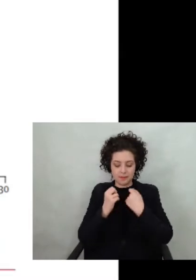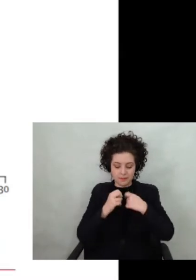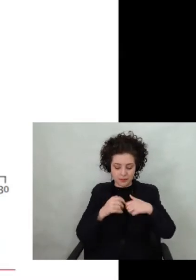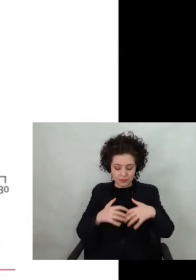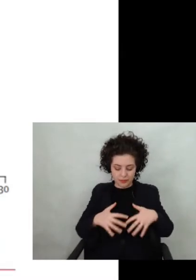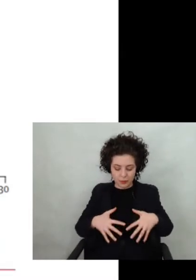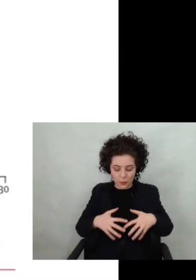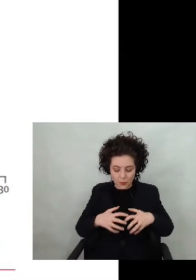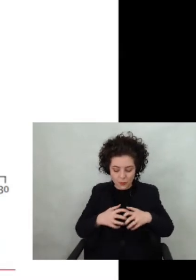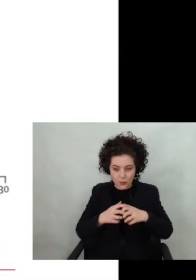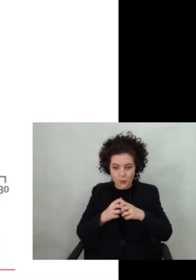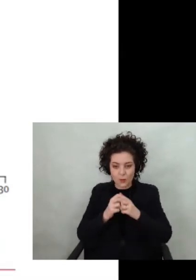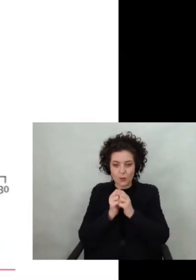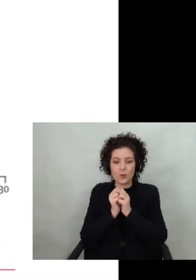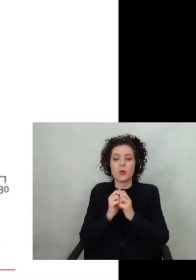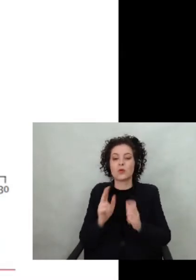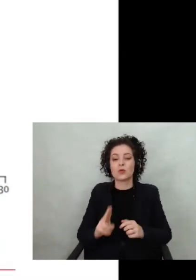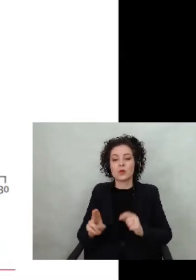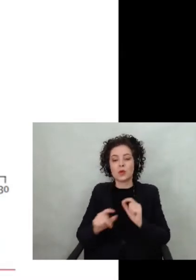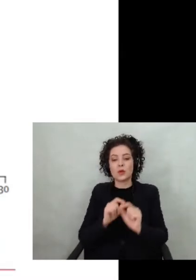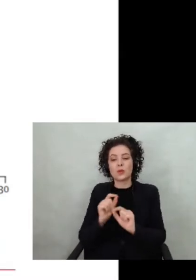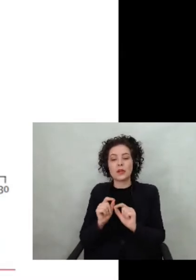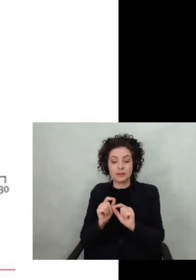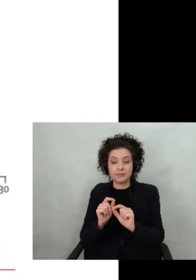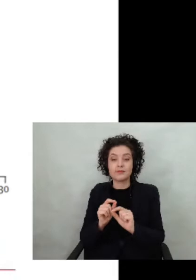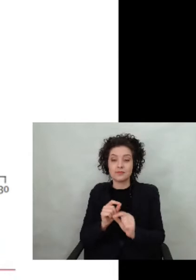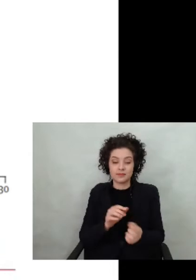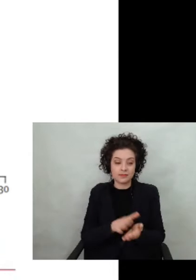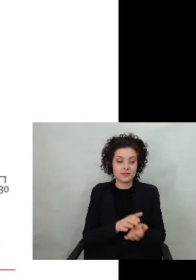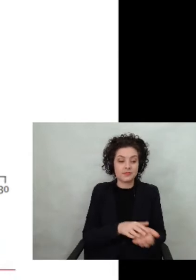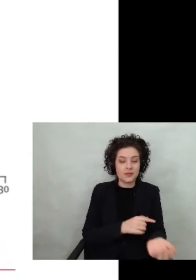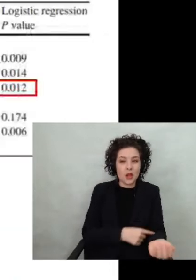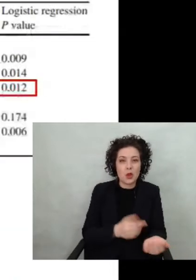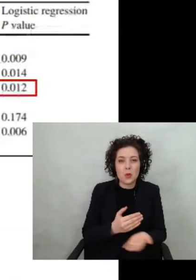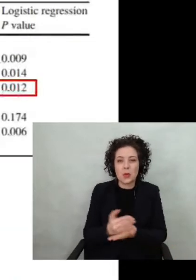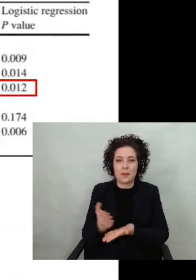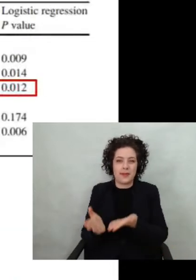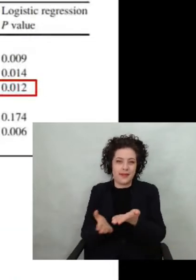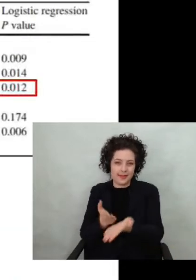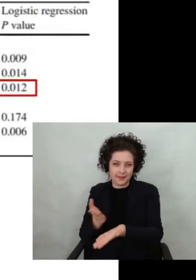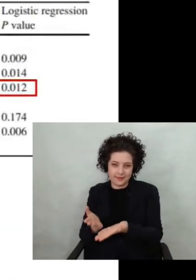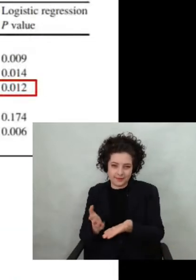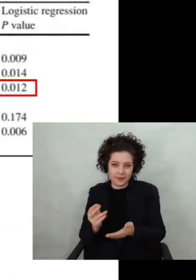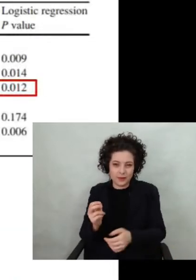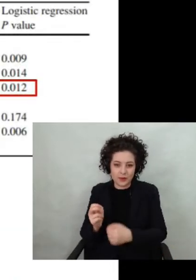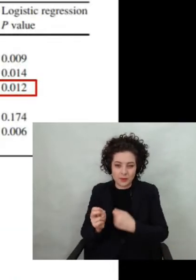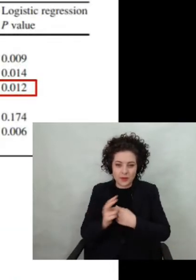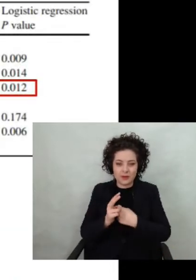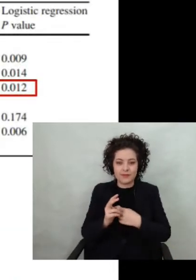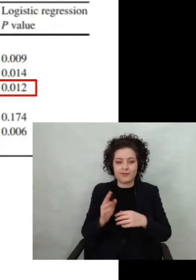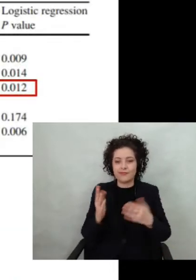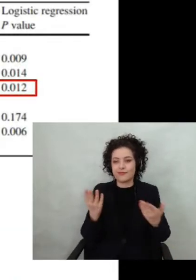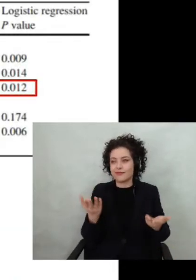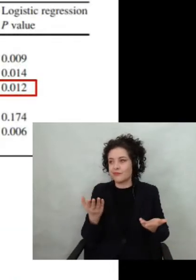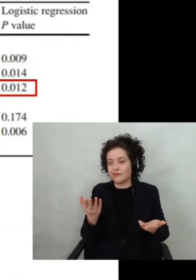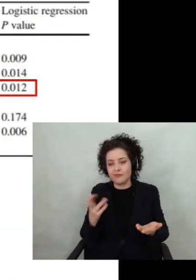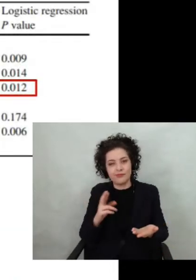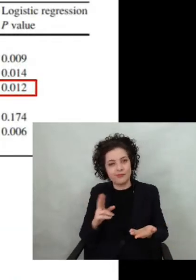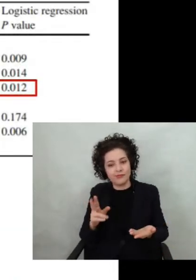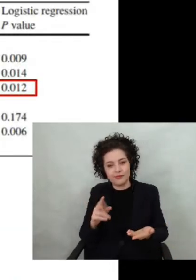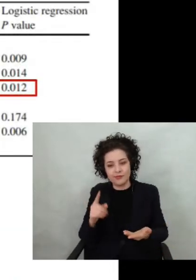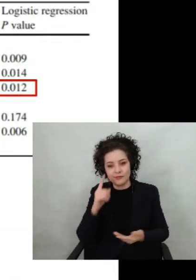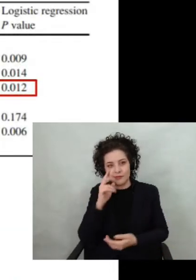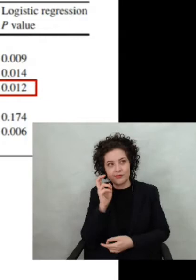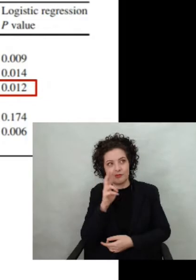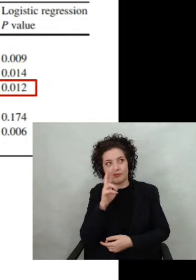seria utilizar o plasma no início da infecção. Não é o que nós temos visto nos estudos que a gente tem,